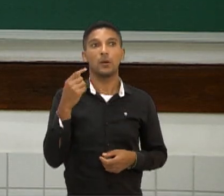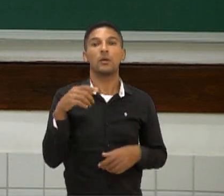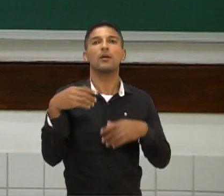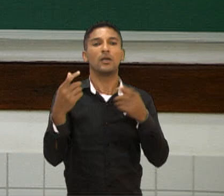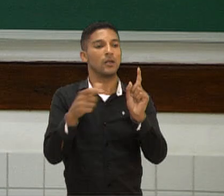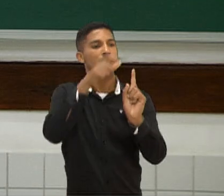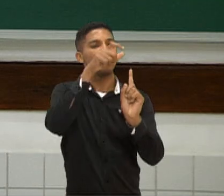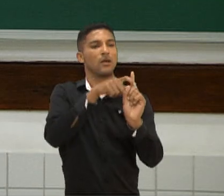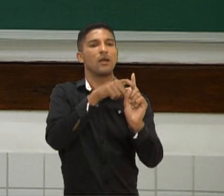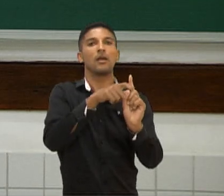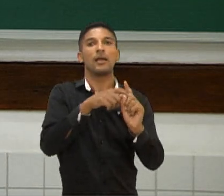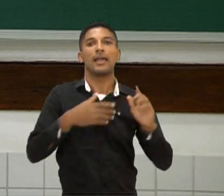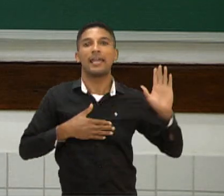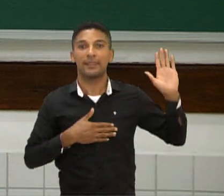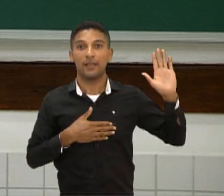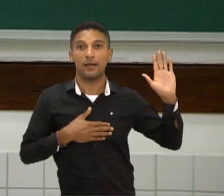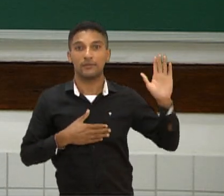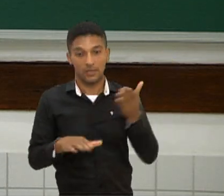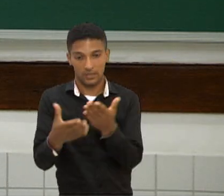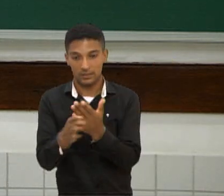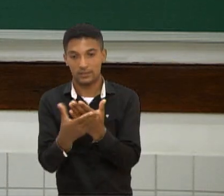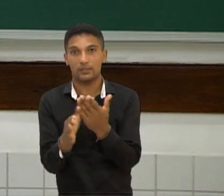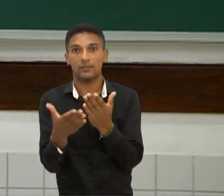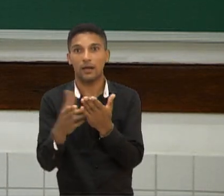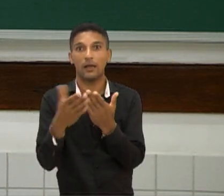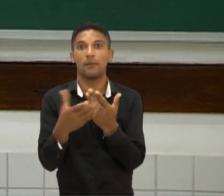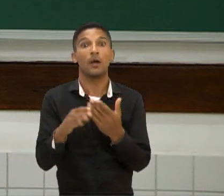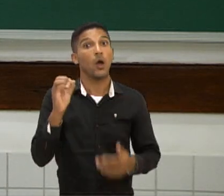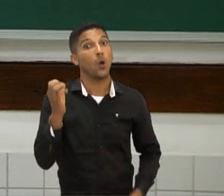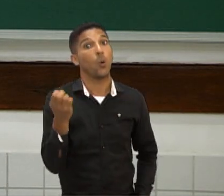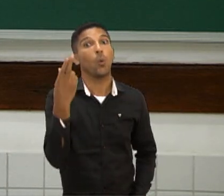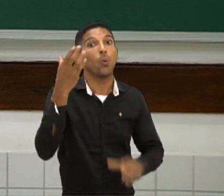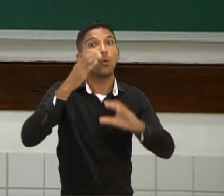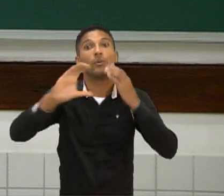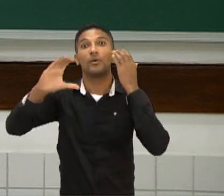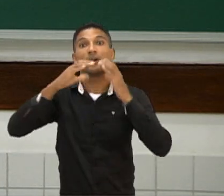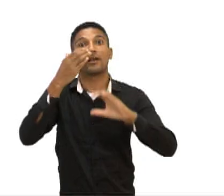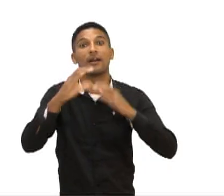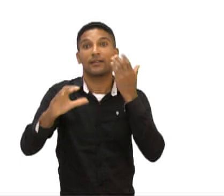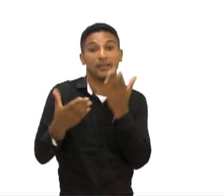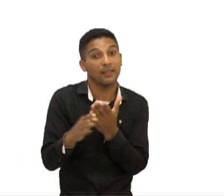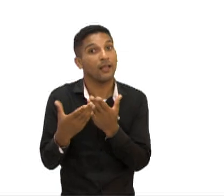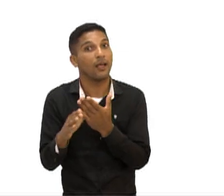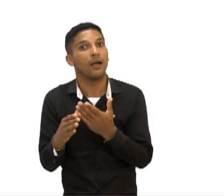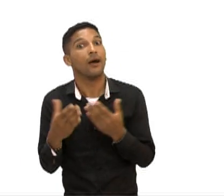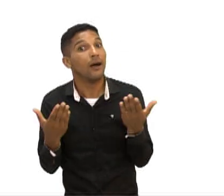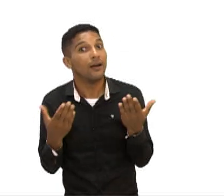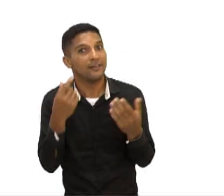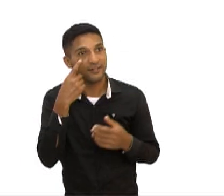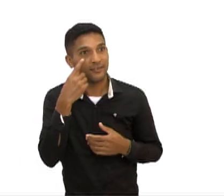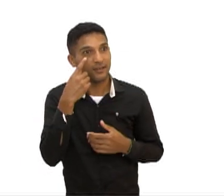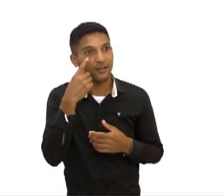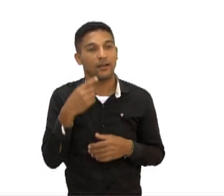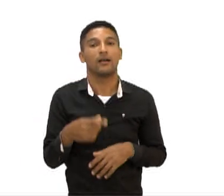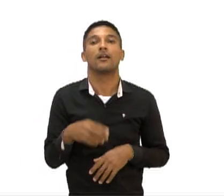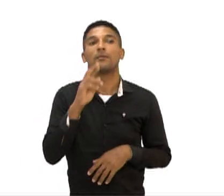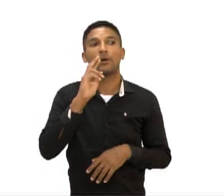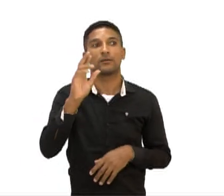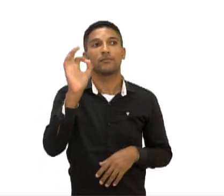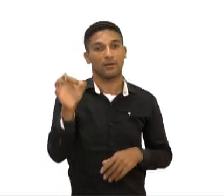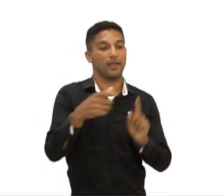quem que dança ou canta samba é o quê? Um pouquinho aí de suspense no ar. Alternativa